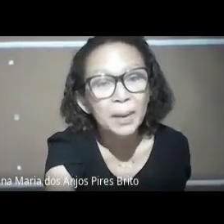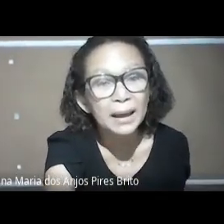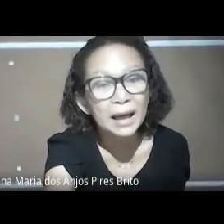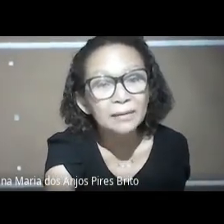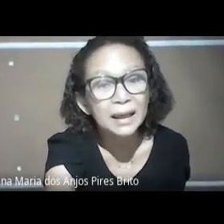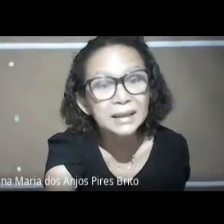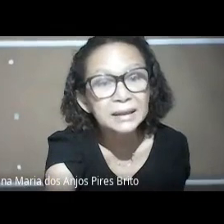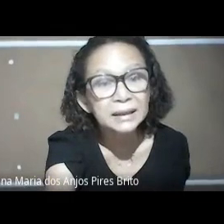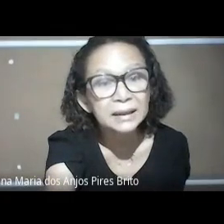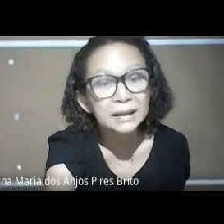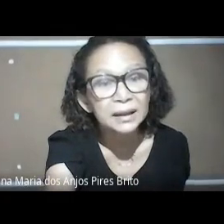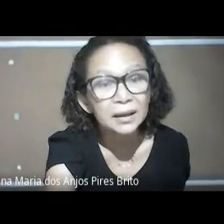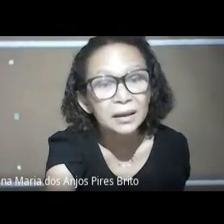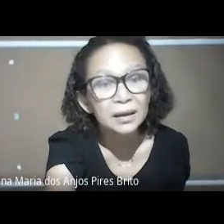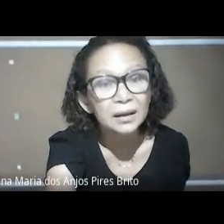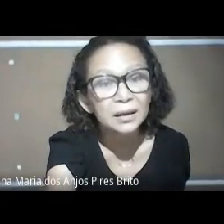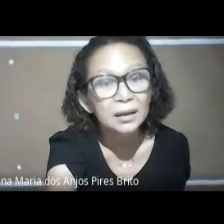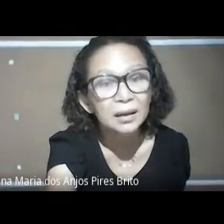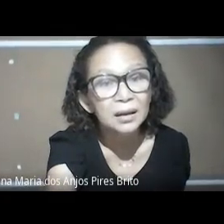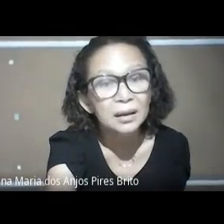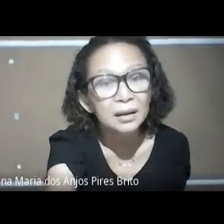Então, que palavra está escrita aqui?